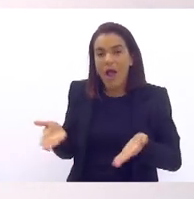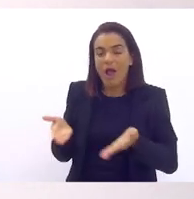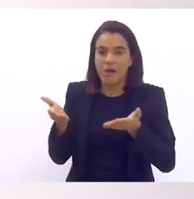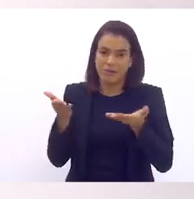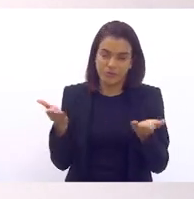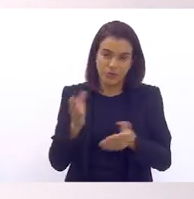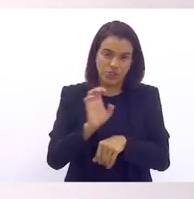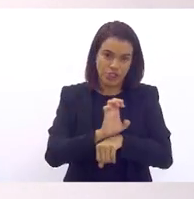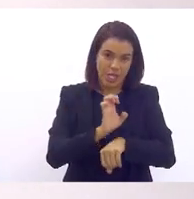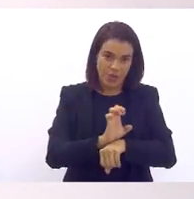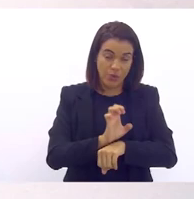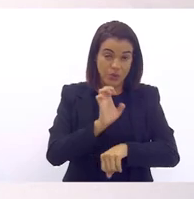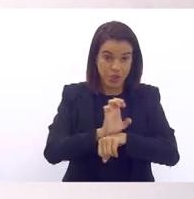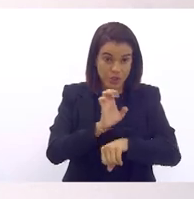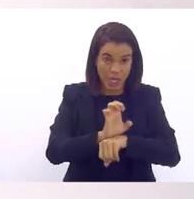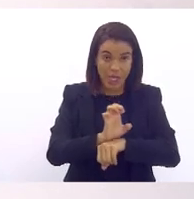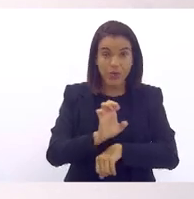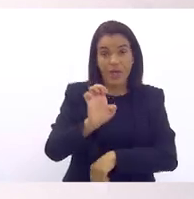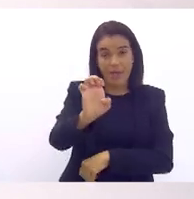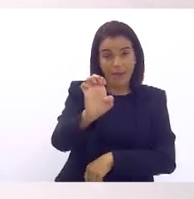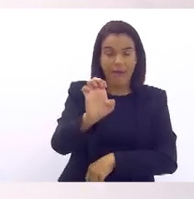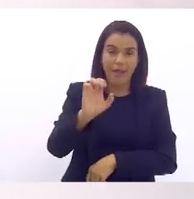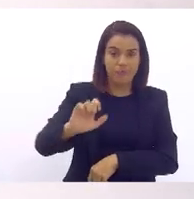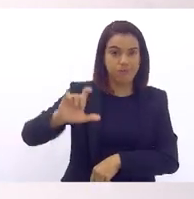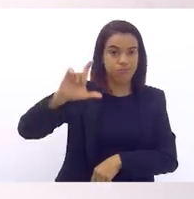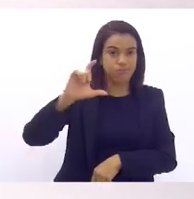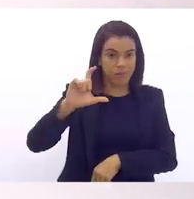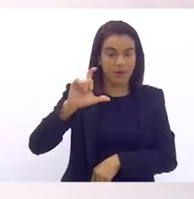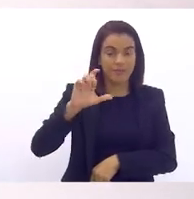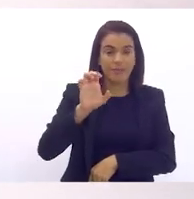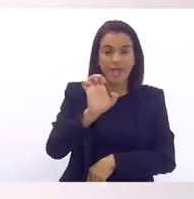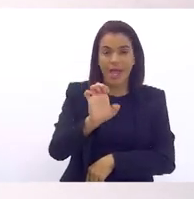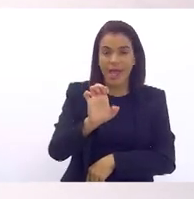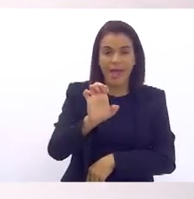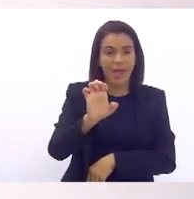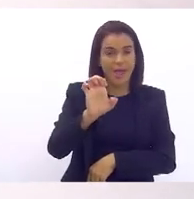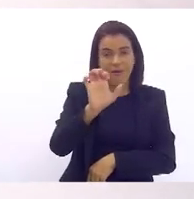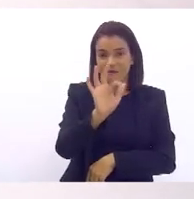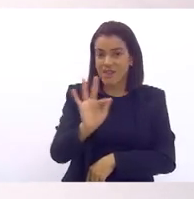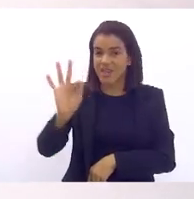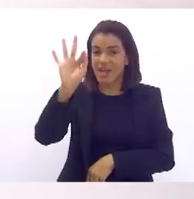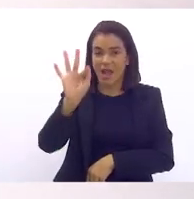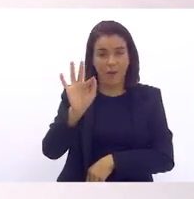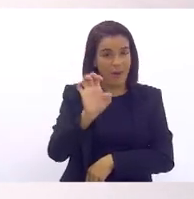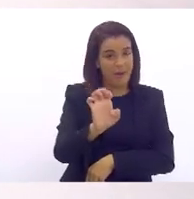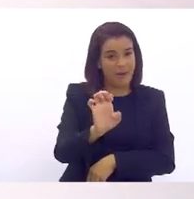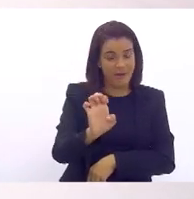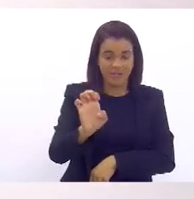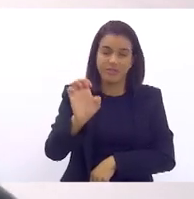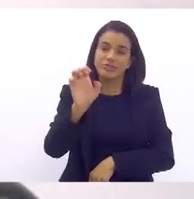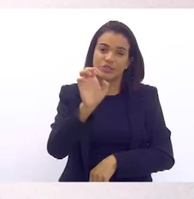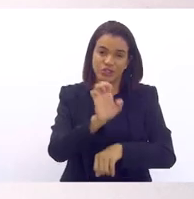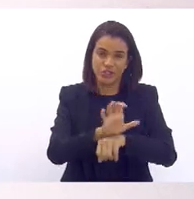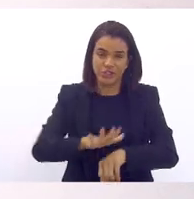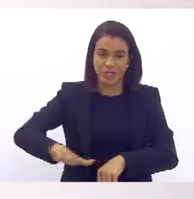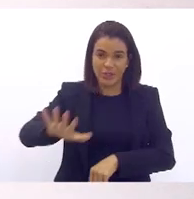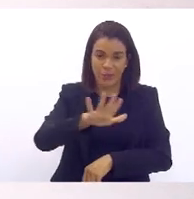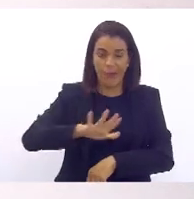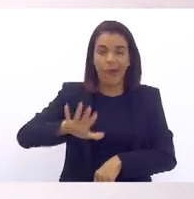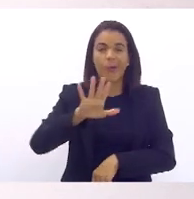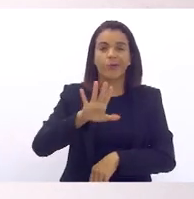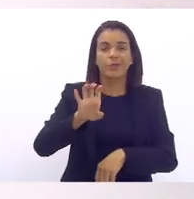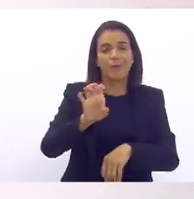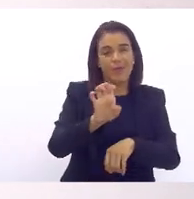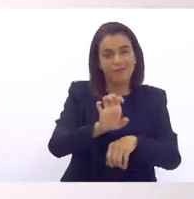estado estado com e maiúsculo seja estado eh em nível eh Federal como nos níveis estaduais e municipais